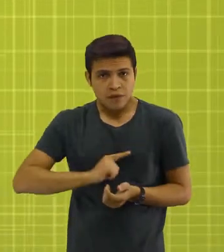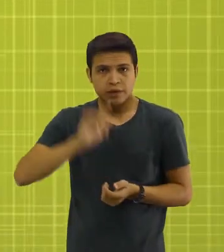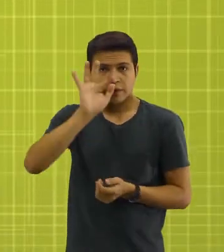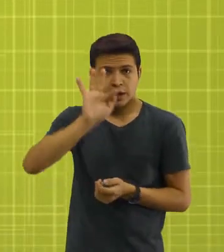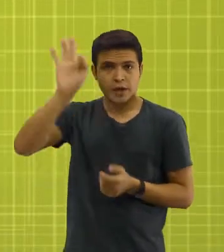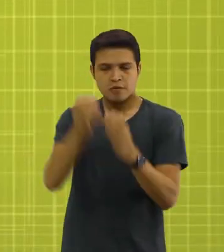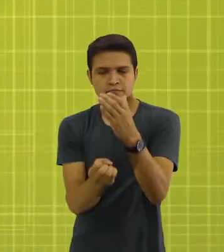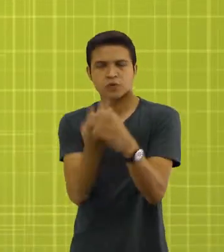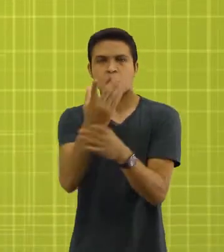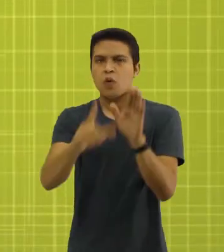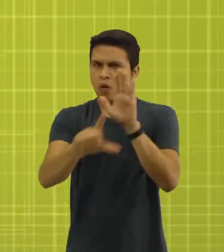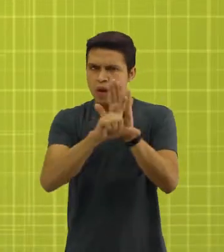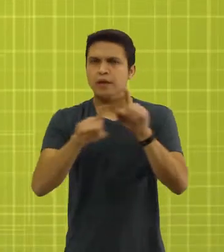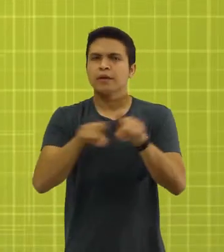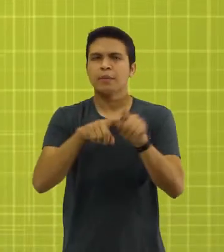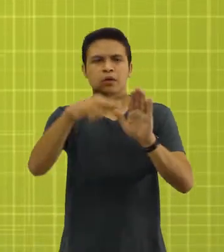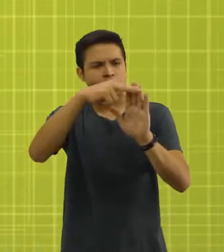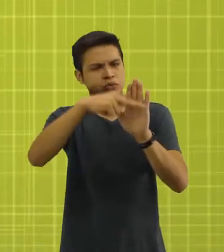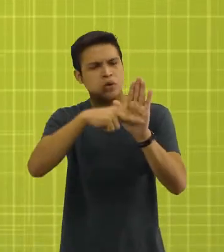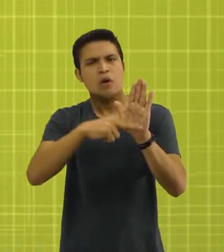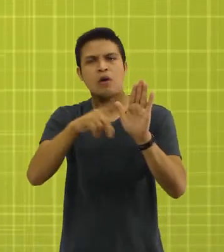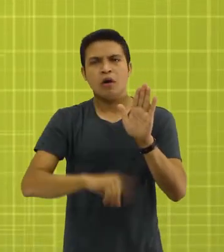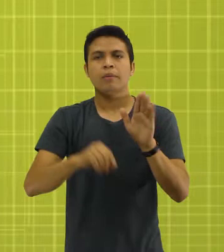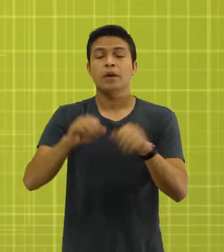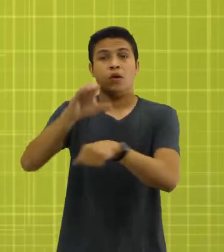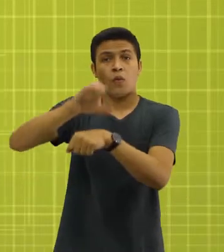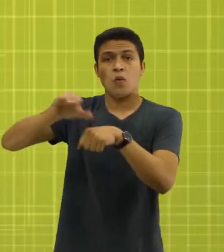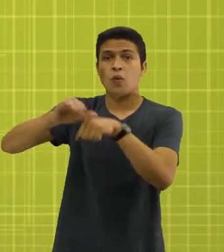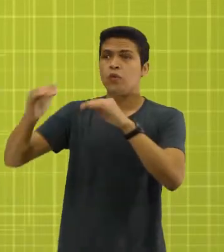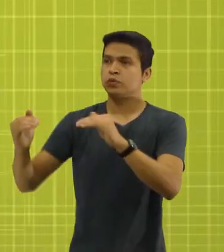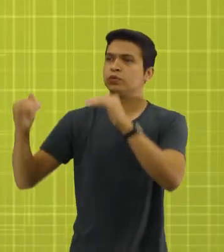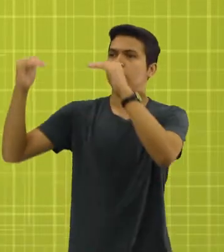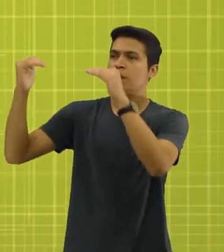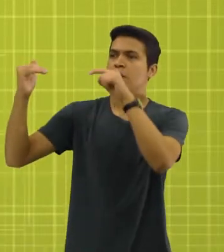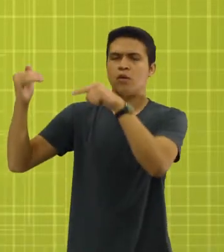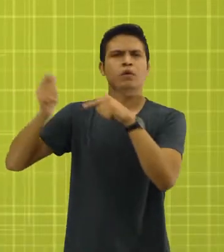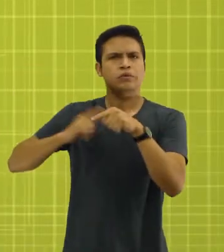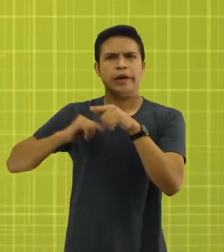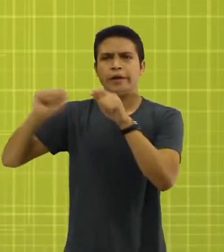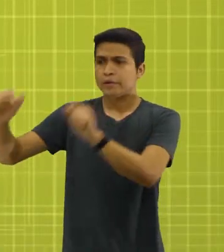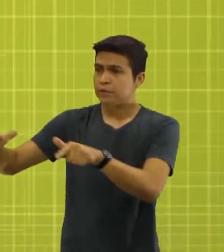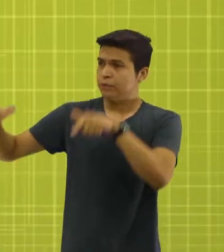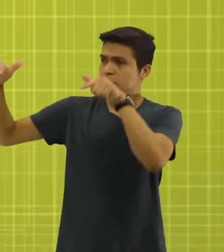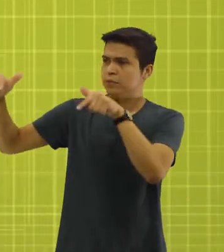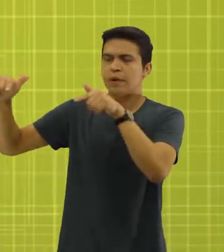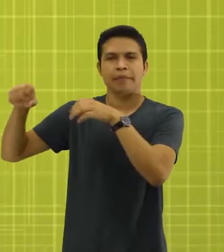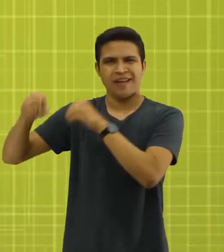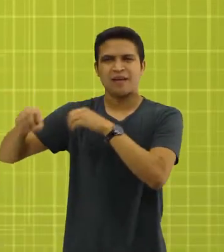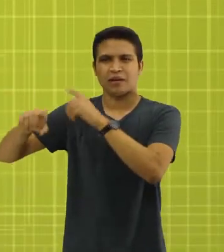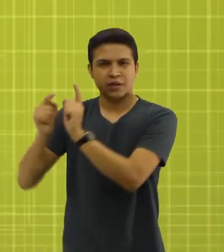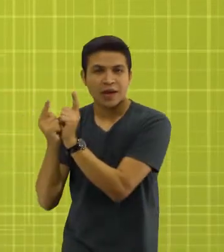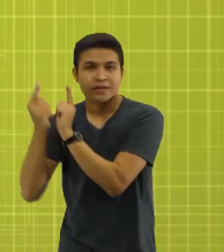leis e estabeleceu normas para a educação à distância no Brasil, e até os cursos superiores da educação à distância apresentam diplomas